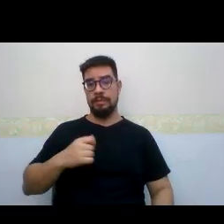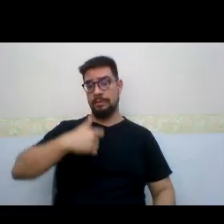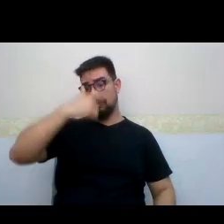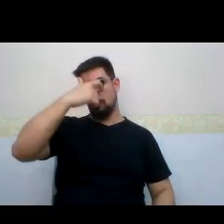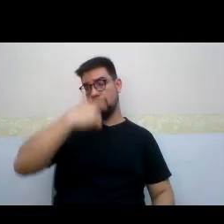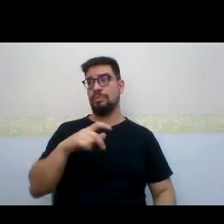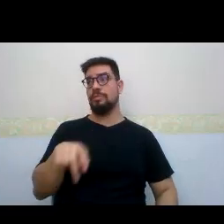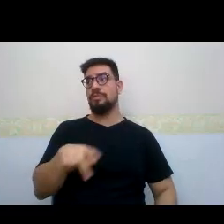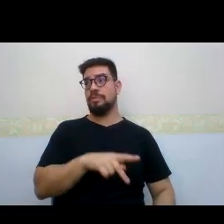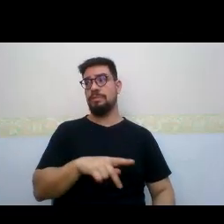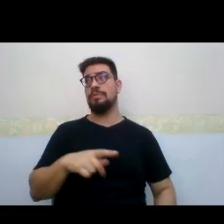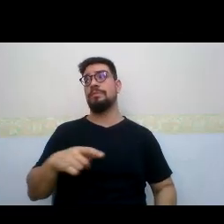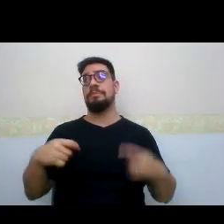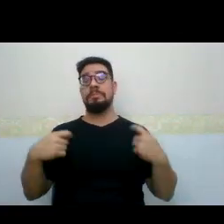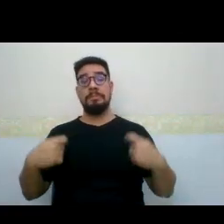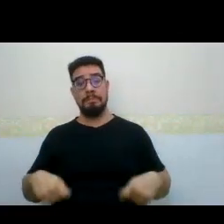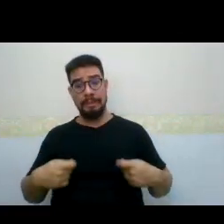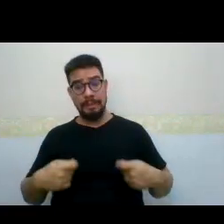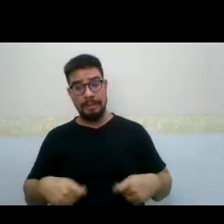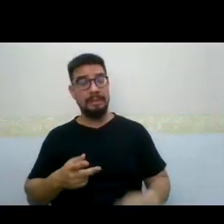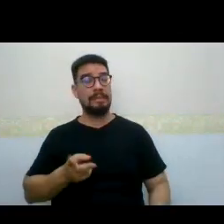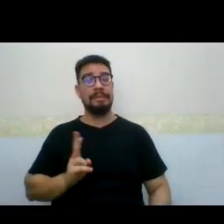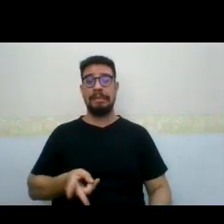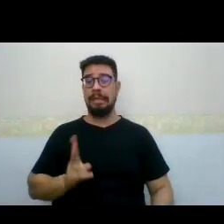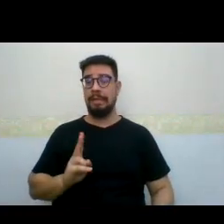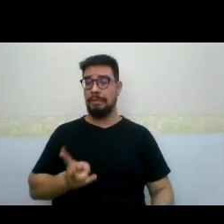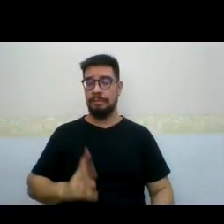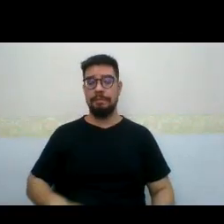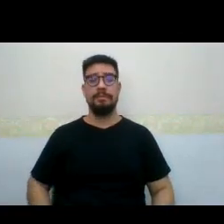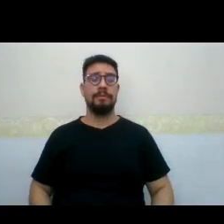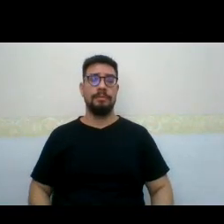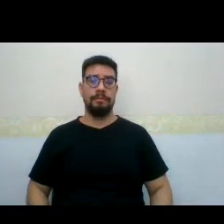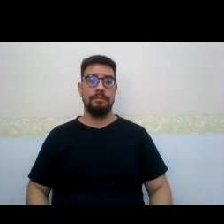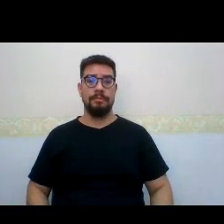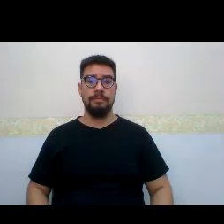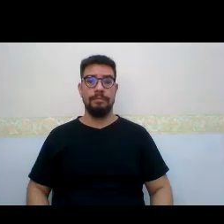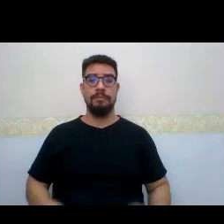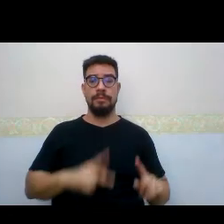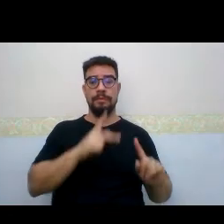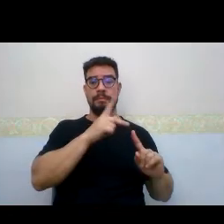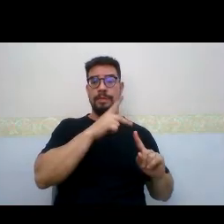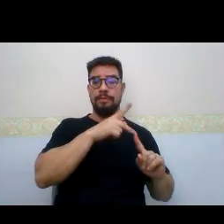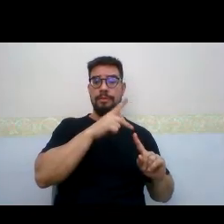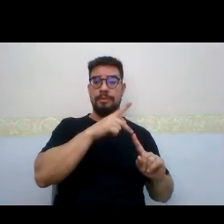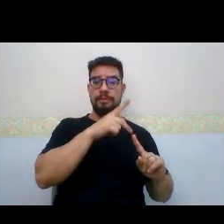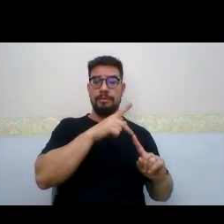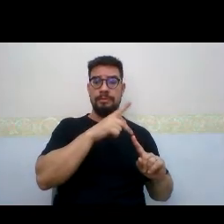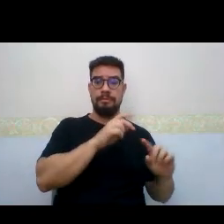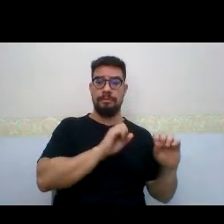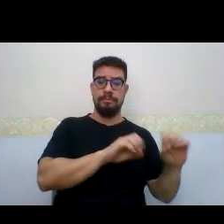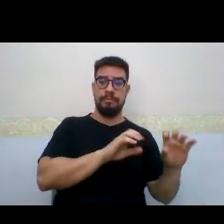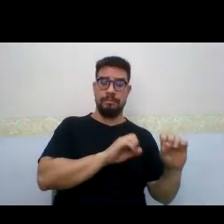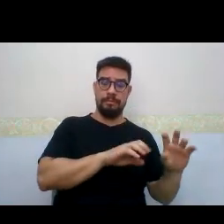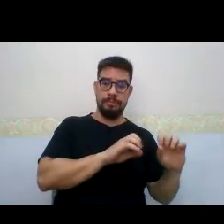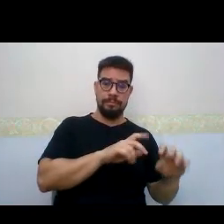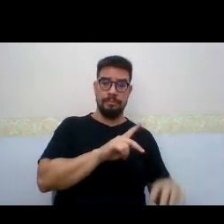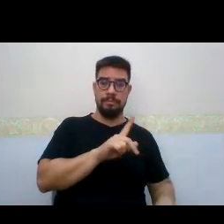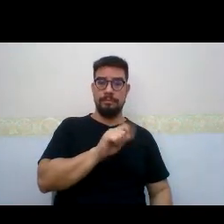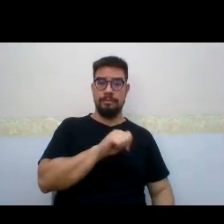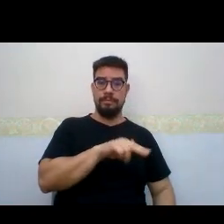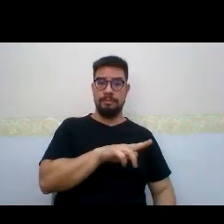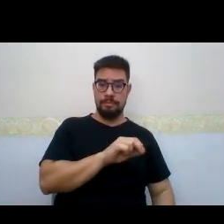andar com esses documentos ao seu lado. Um deles é o plano de ensino e o outro é a ementa,